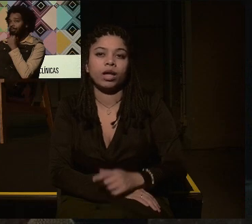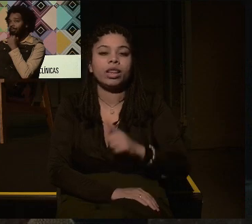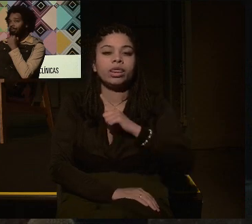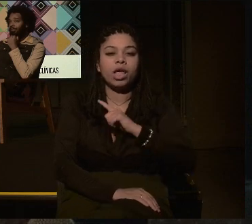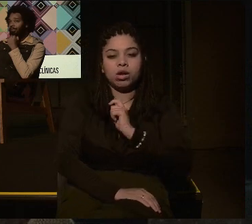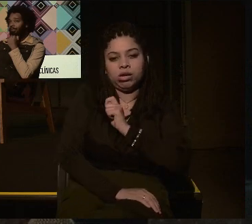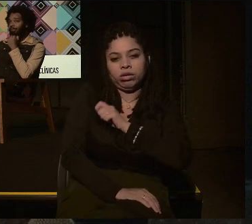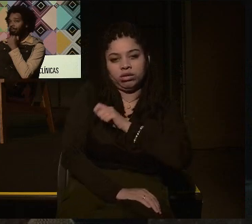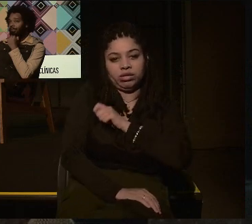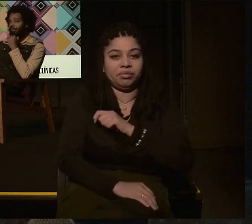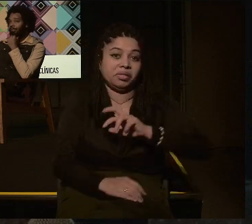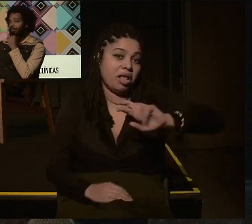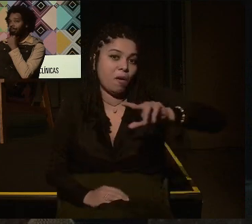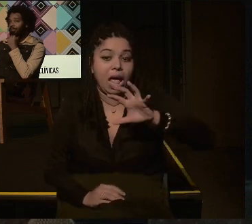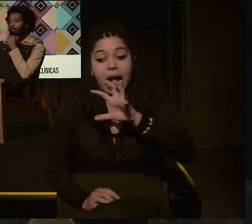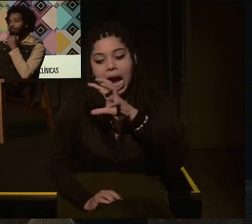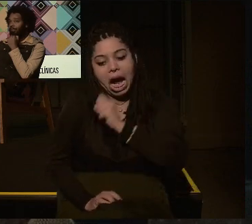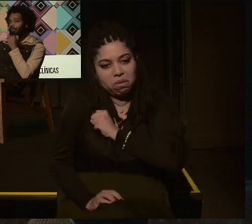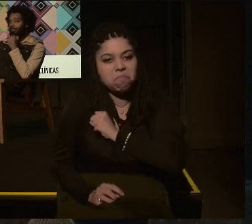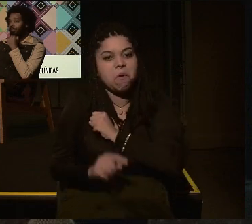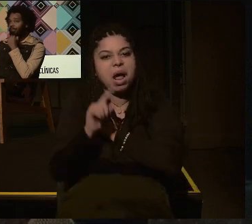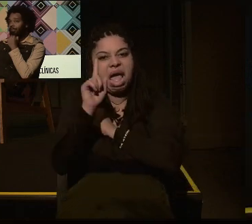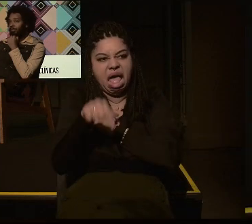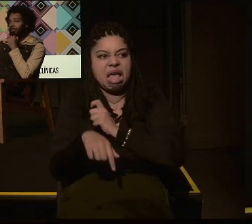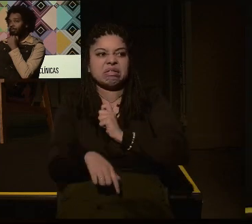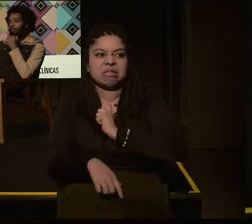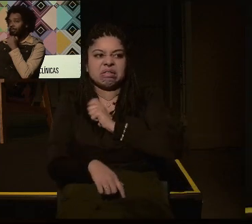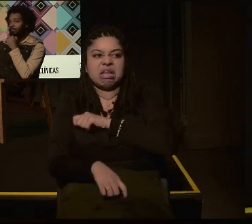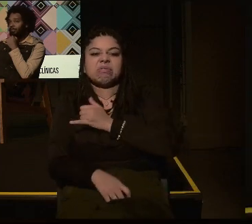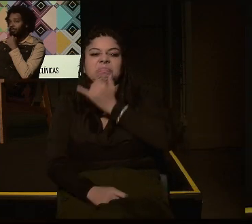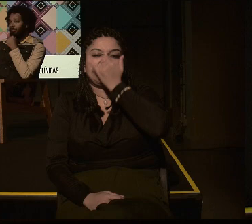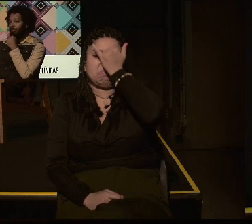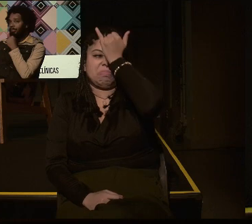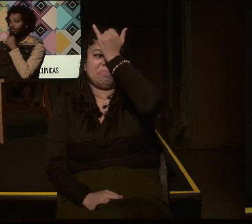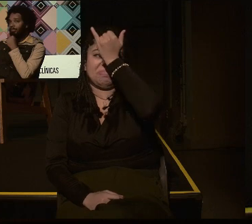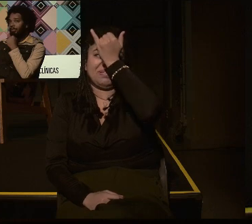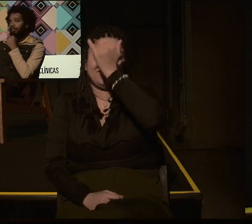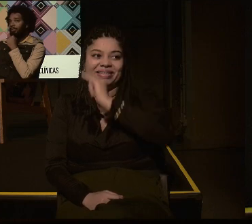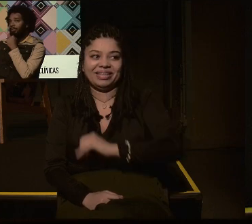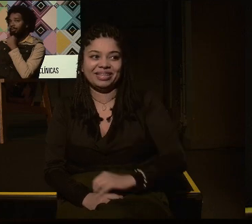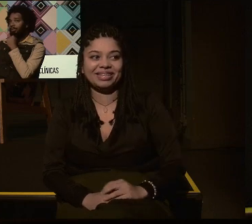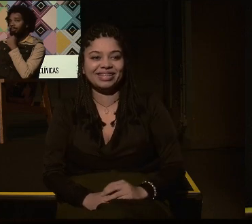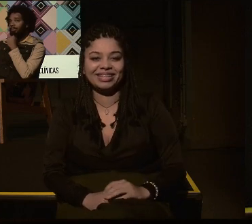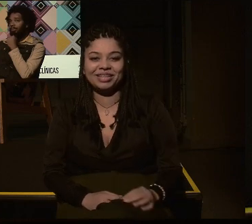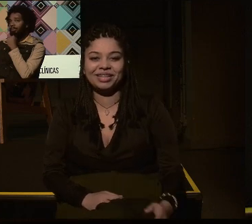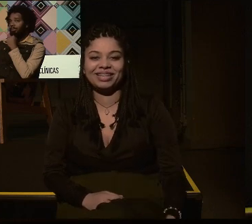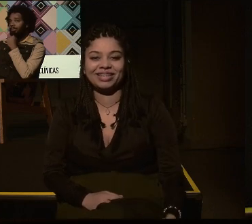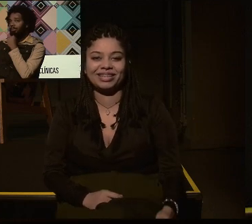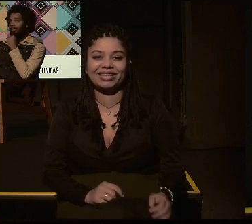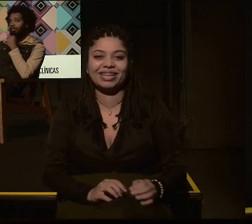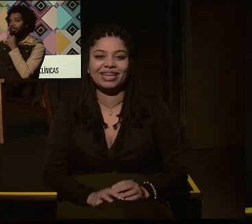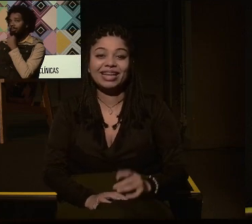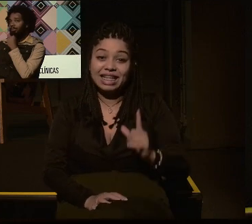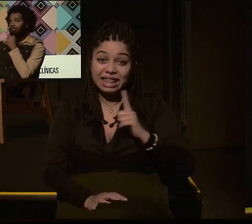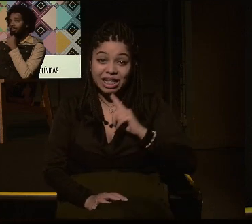Não era amor, era cilada, né? Tem o mito da democracia racial tem uma sacada que é a seguinte.